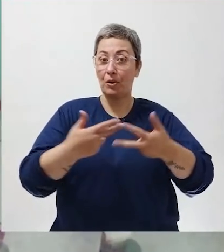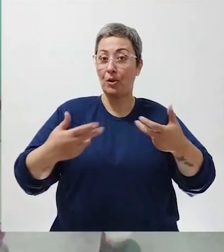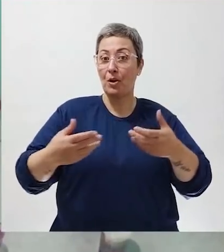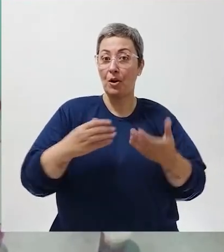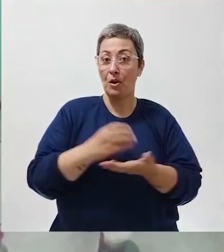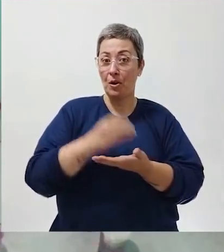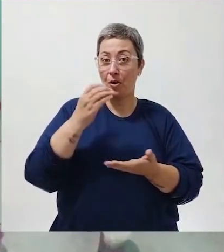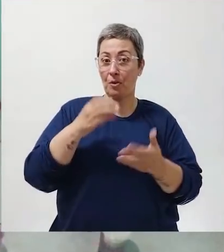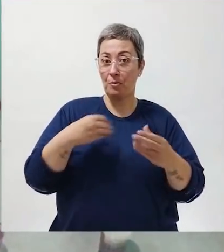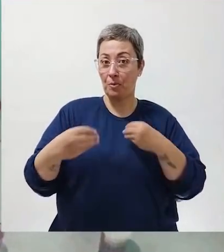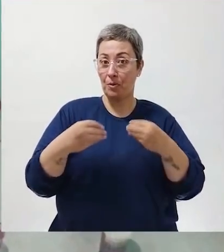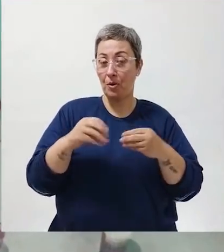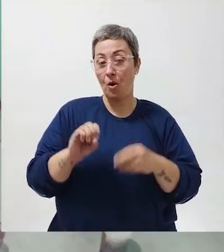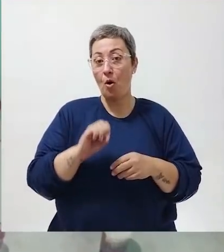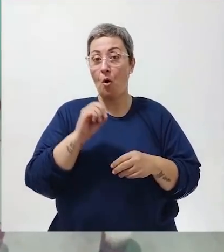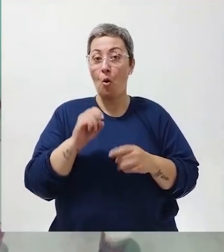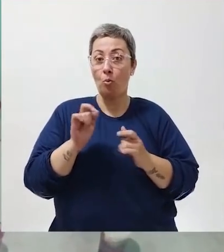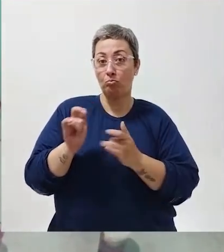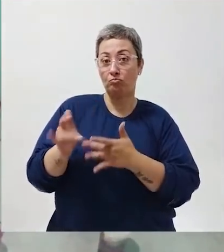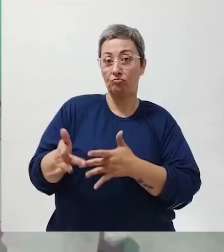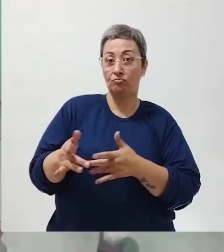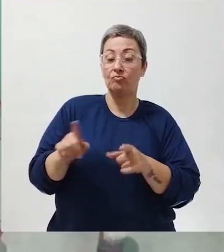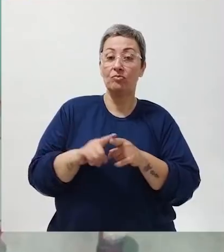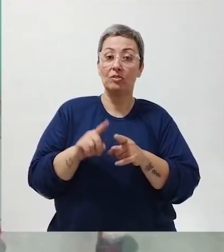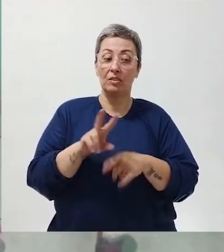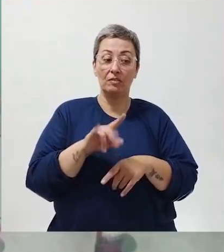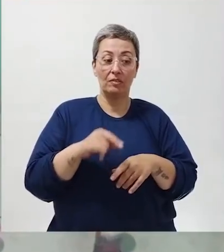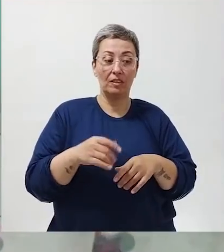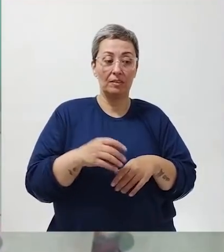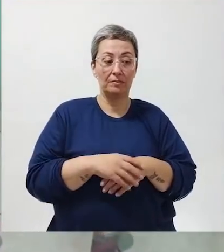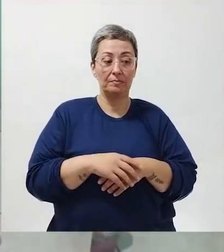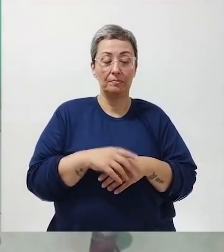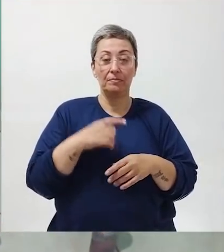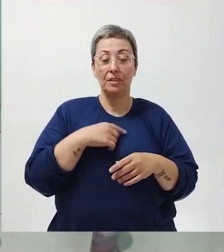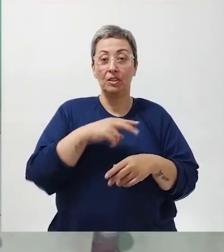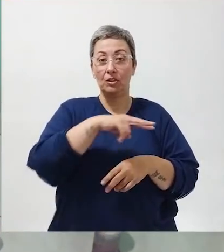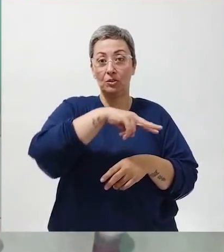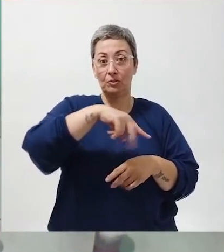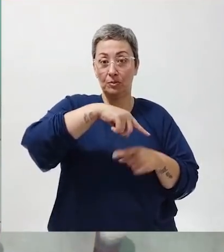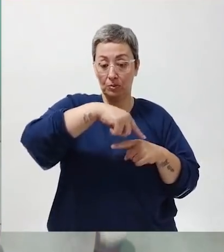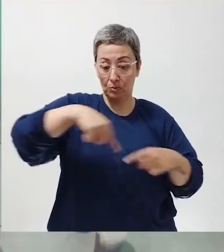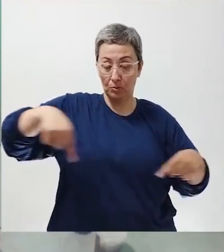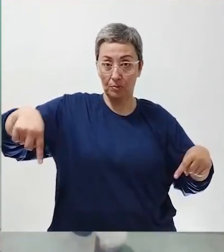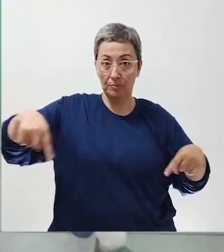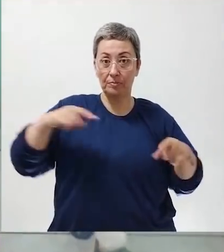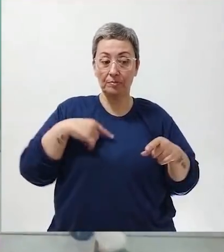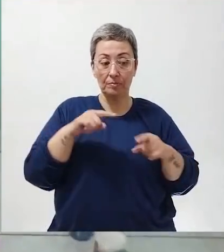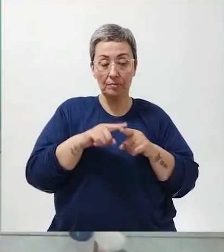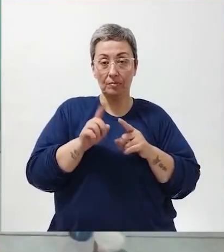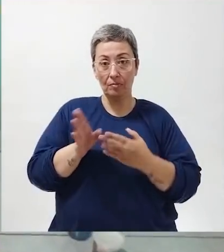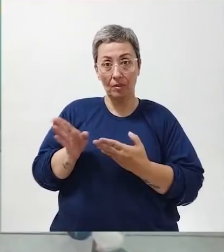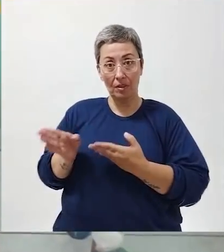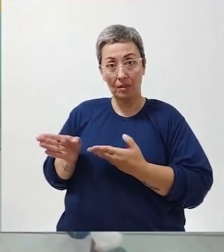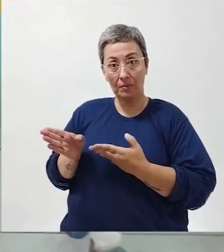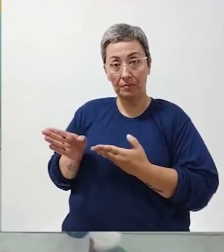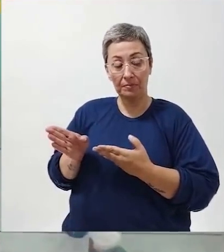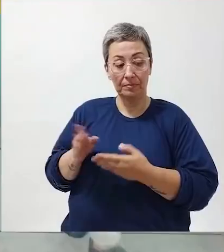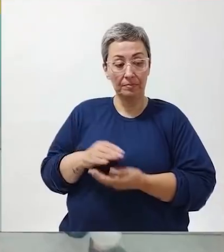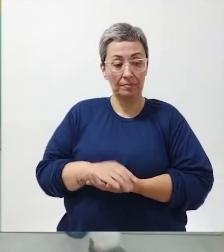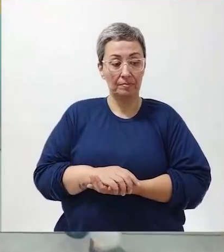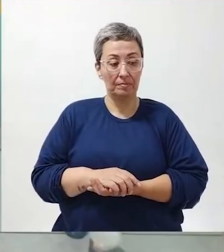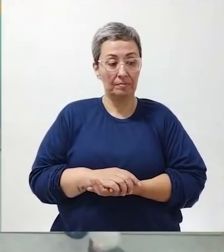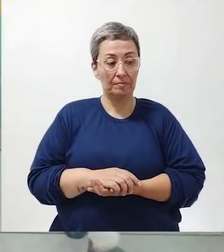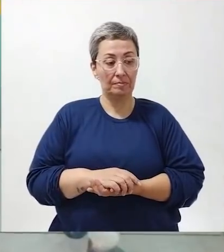vários copos de plásticos ou descartáveis e vão fazer assim, ó, 2 fileiras igual a professora Jéssica,